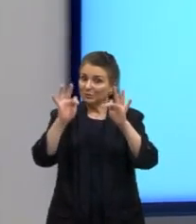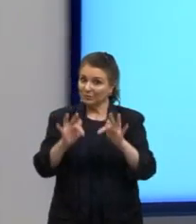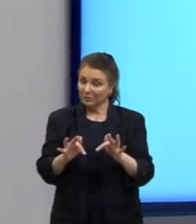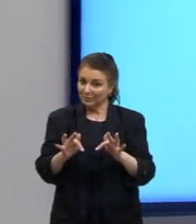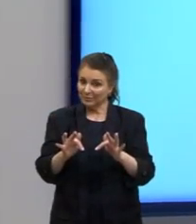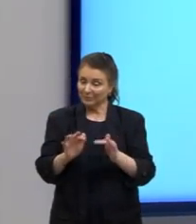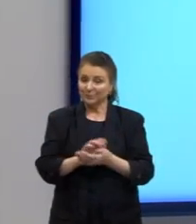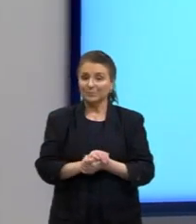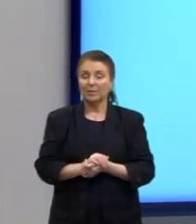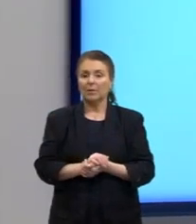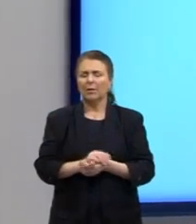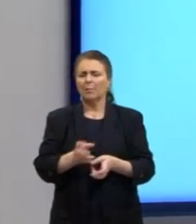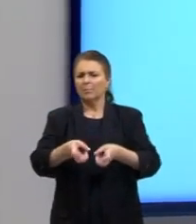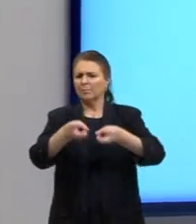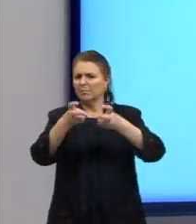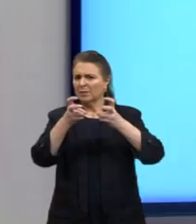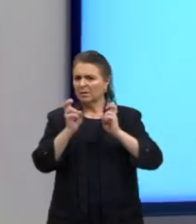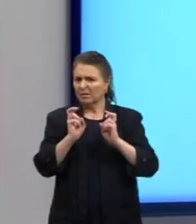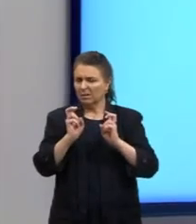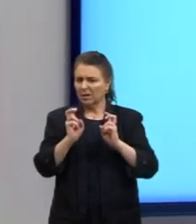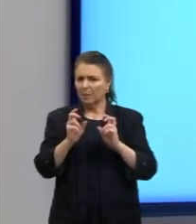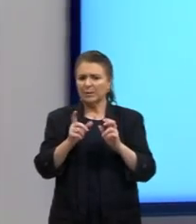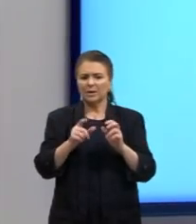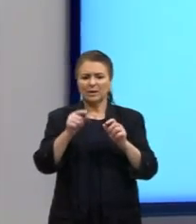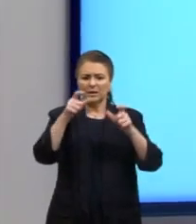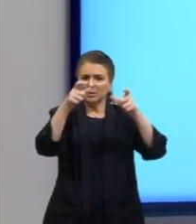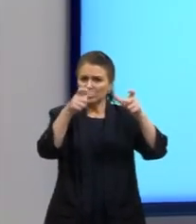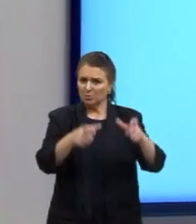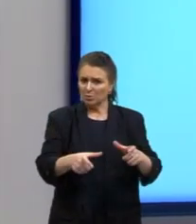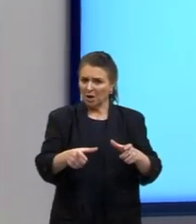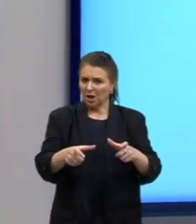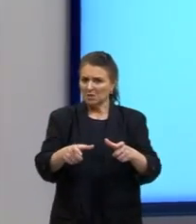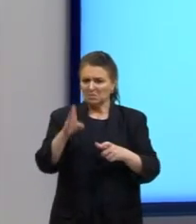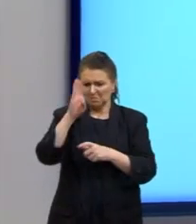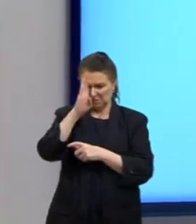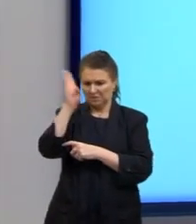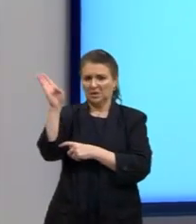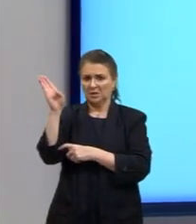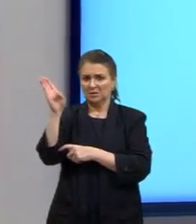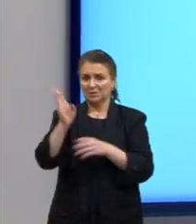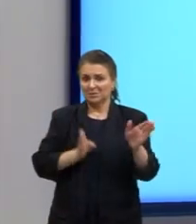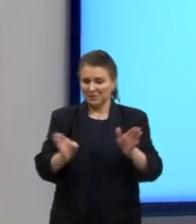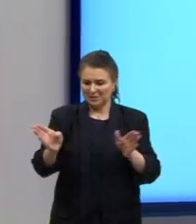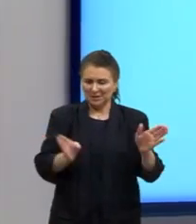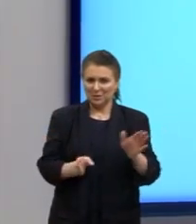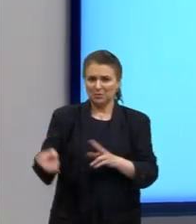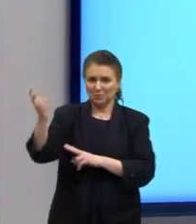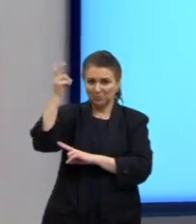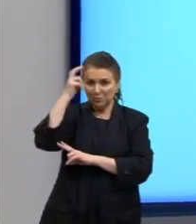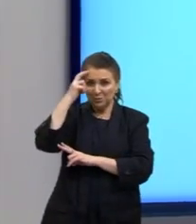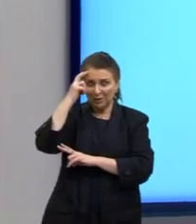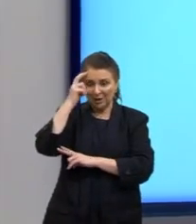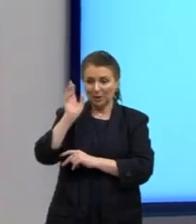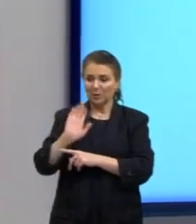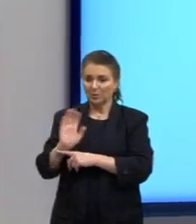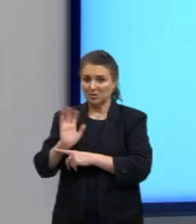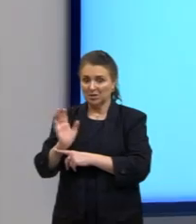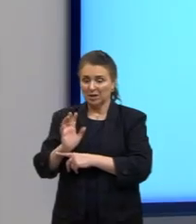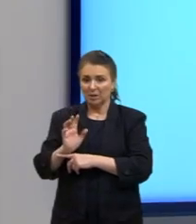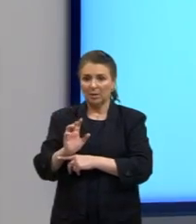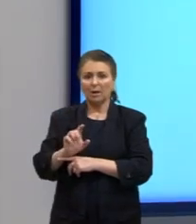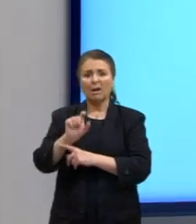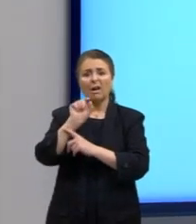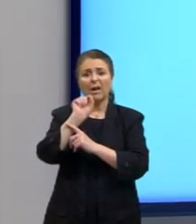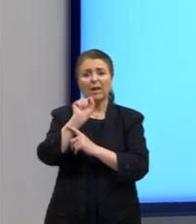percebe-se portanto que essas áreas privilegiadas com acesso à cultura como o cinema são de exclusividade daqueles